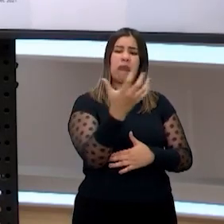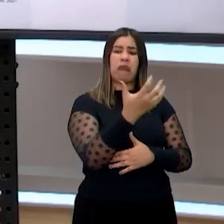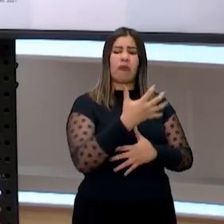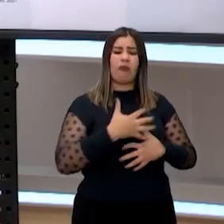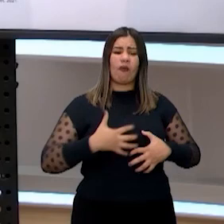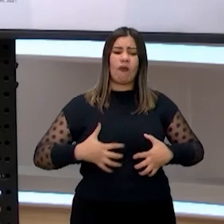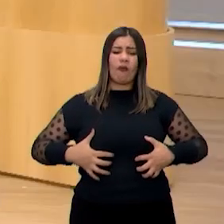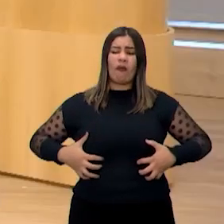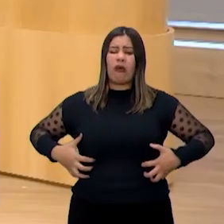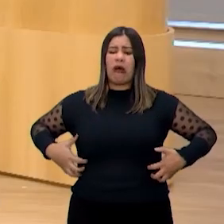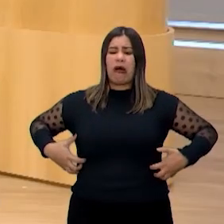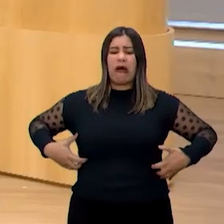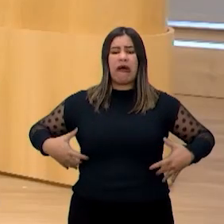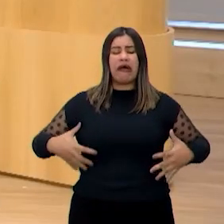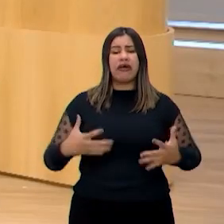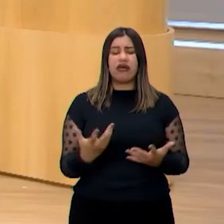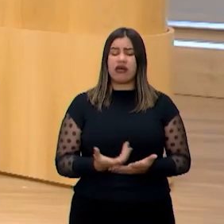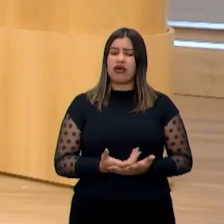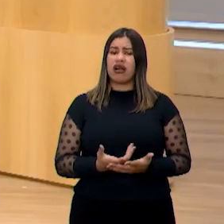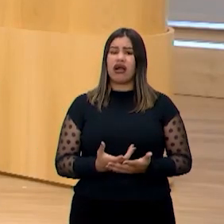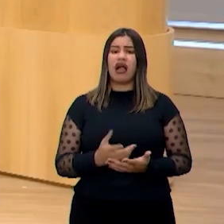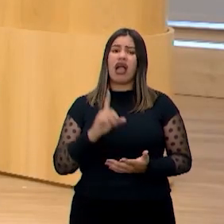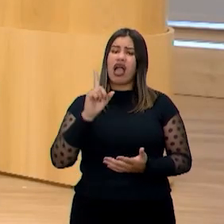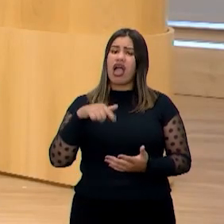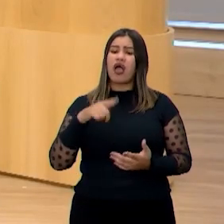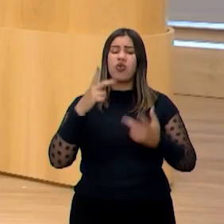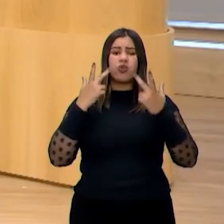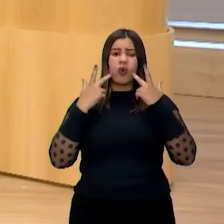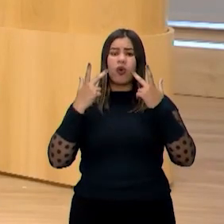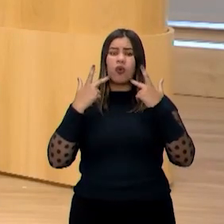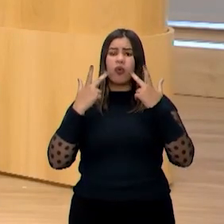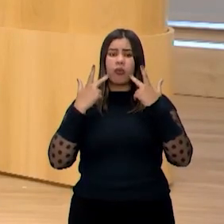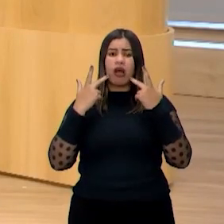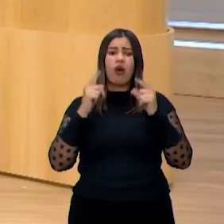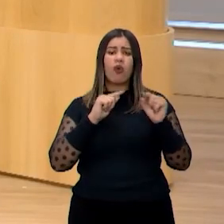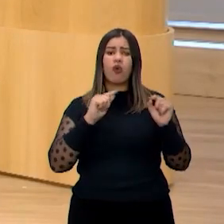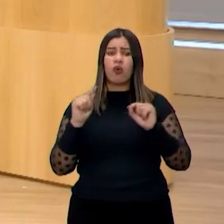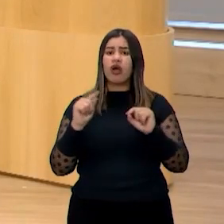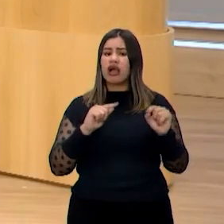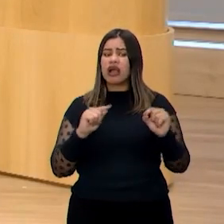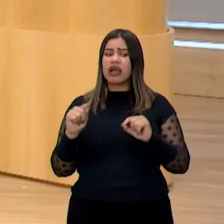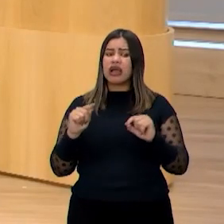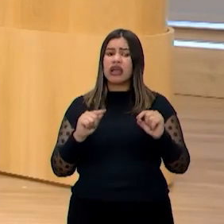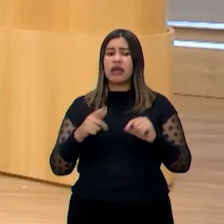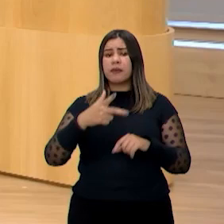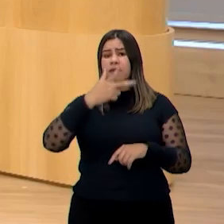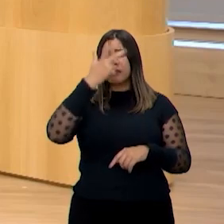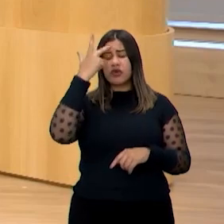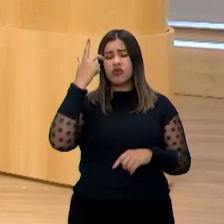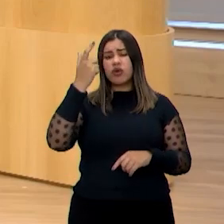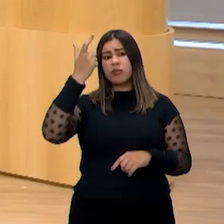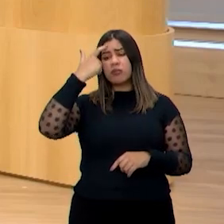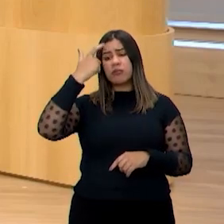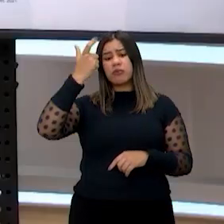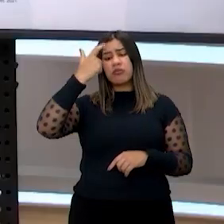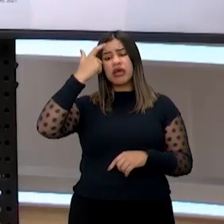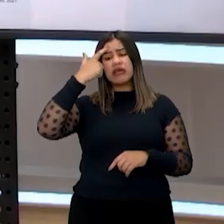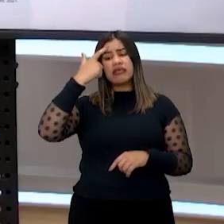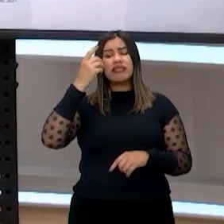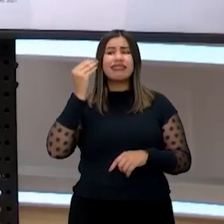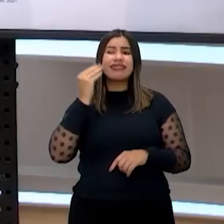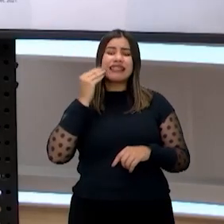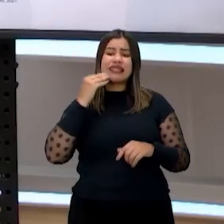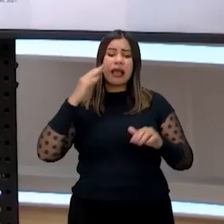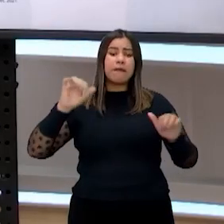Mafezinha, nesse cenário é praticamente natural que as pessoas comecem a pensar de uma forma de superar